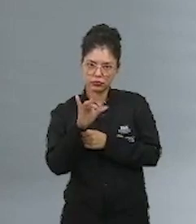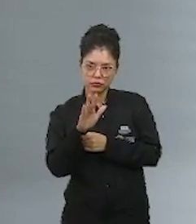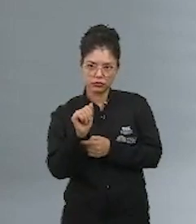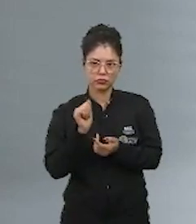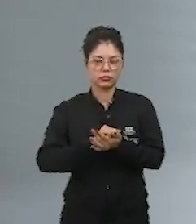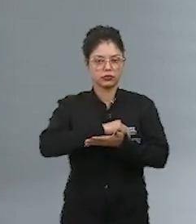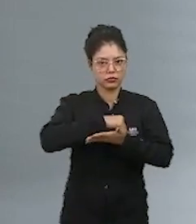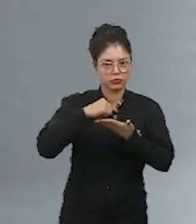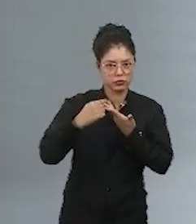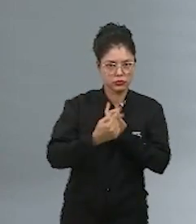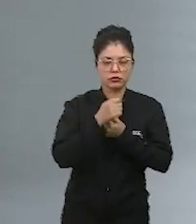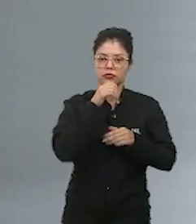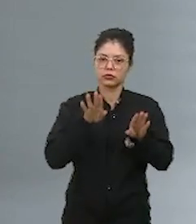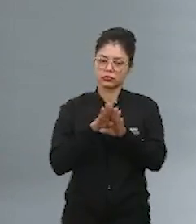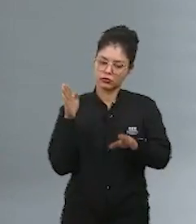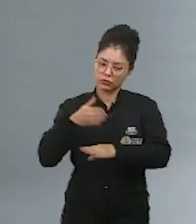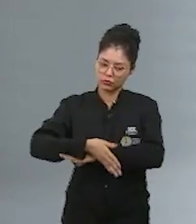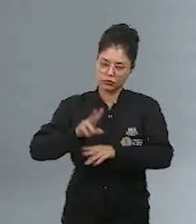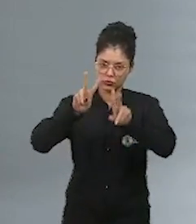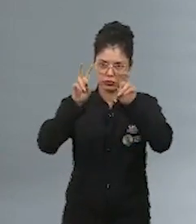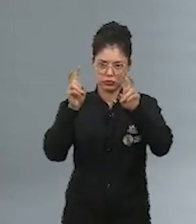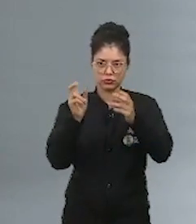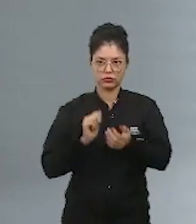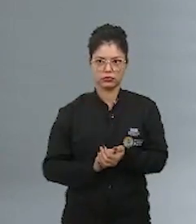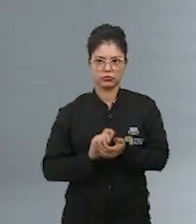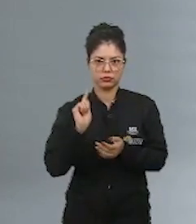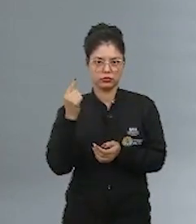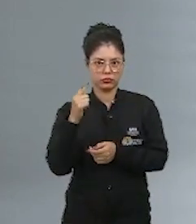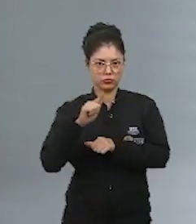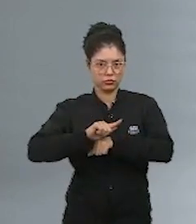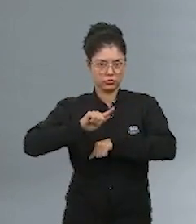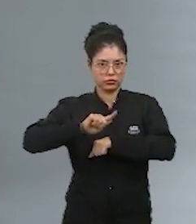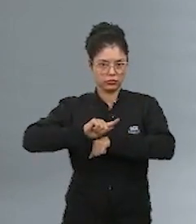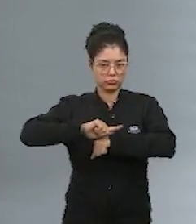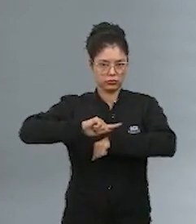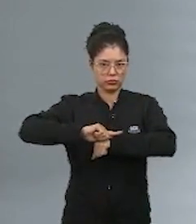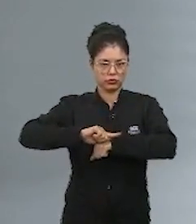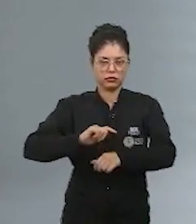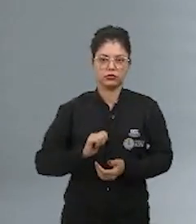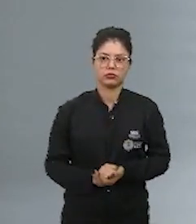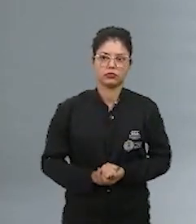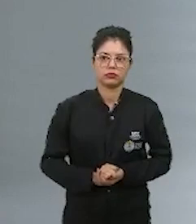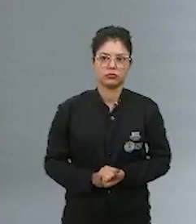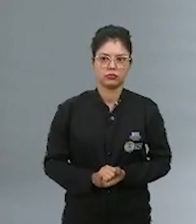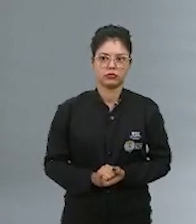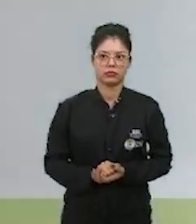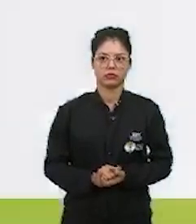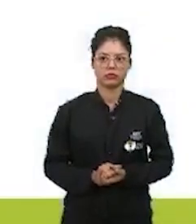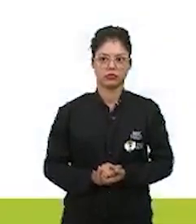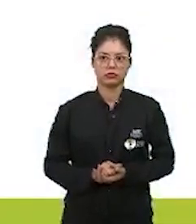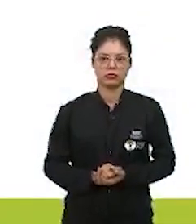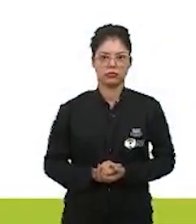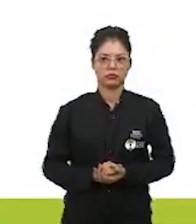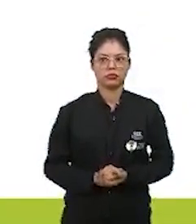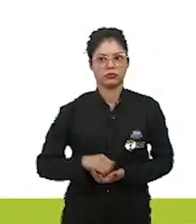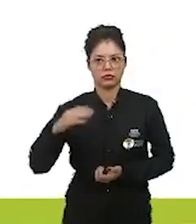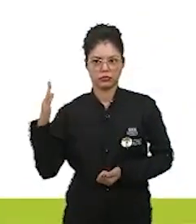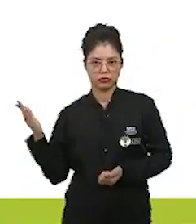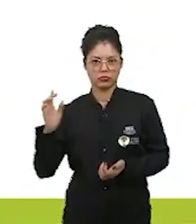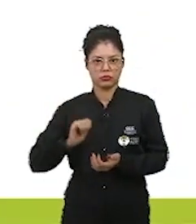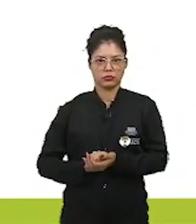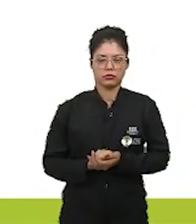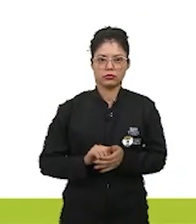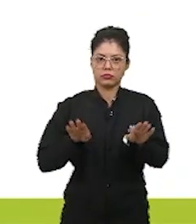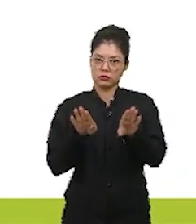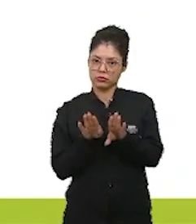de rochas, que também entra aí no assunto de geologia, tá? Então vamos lá. Estudo das rochas.